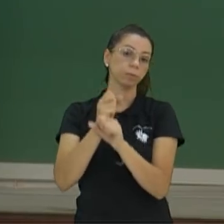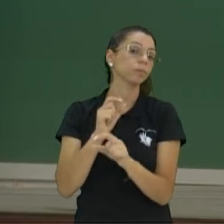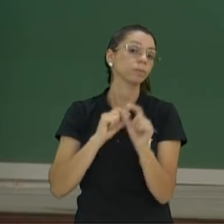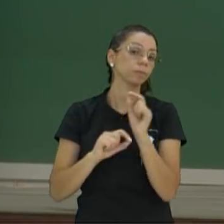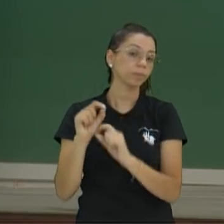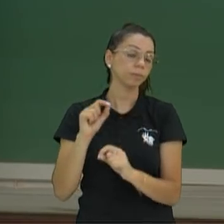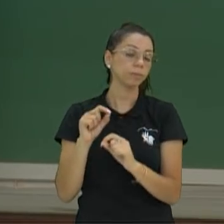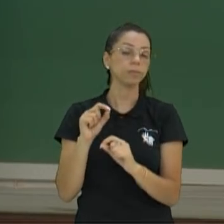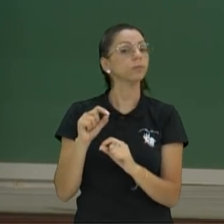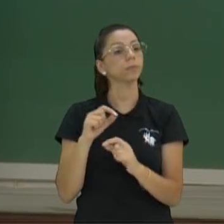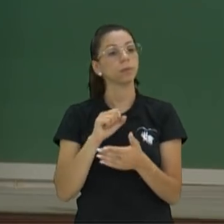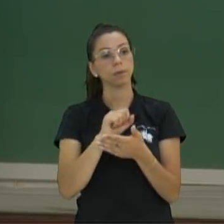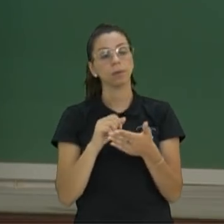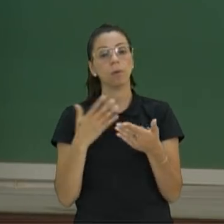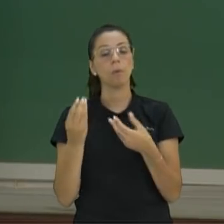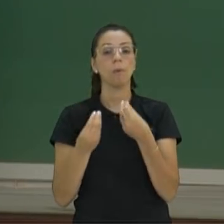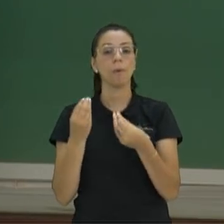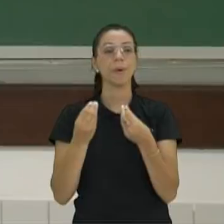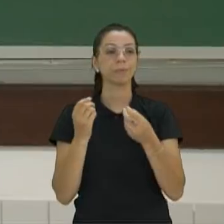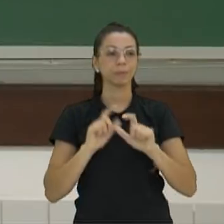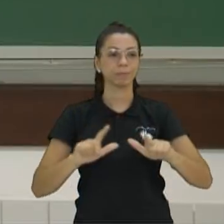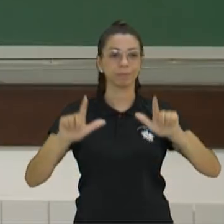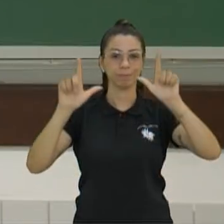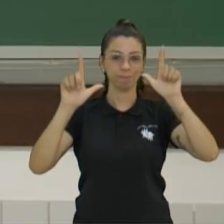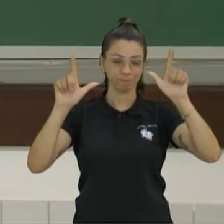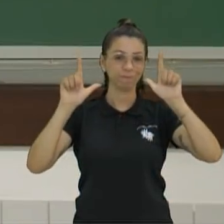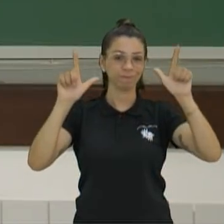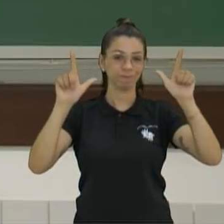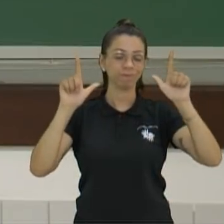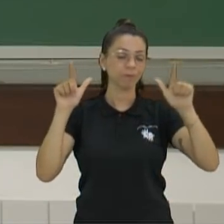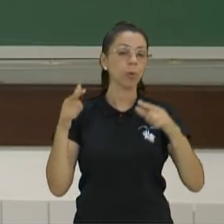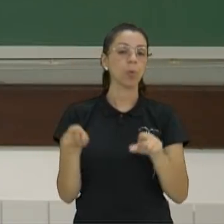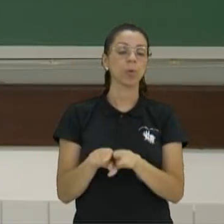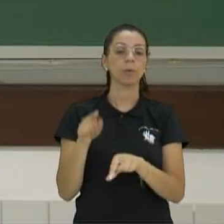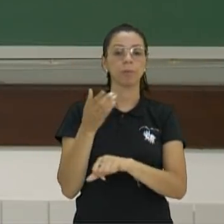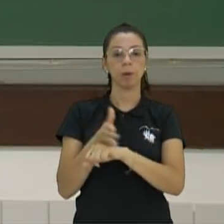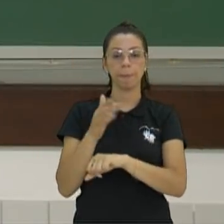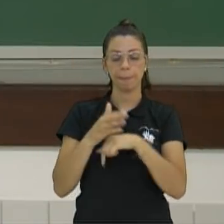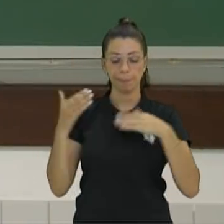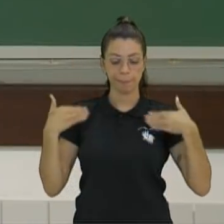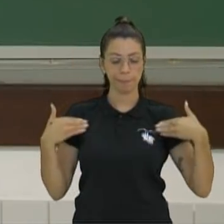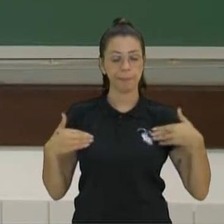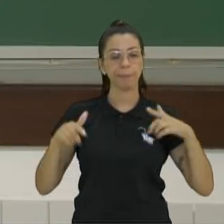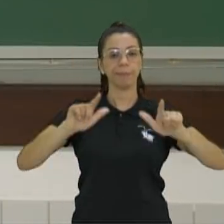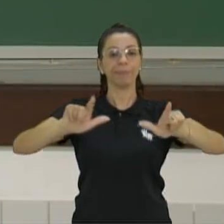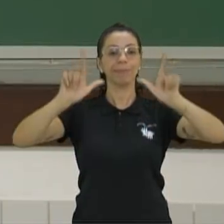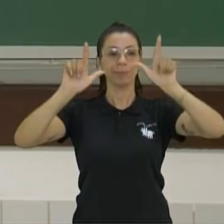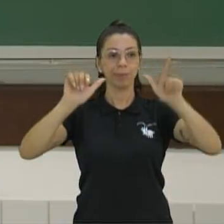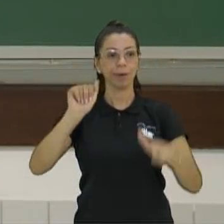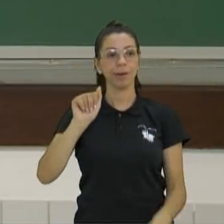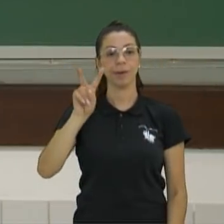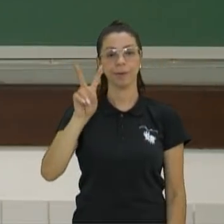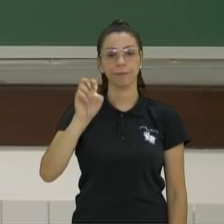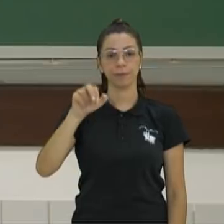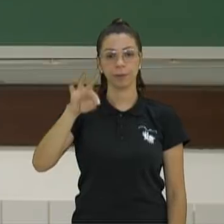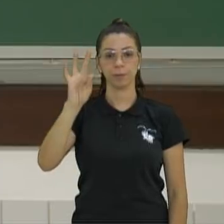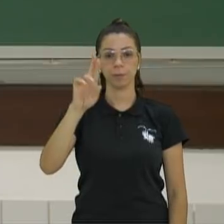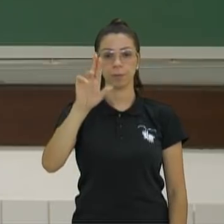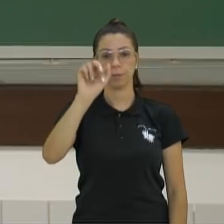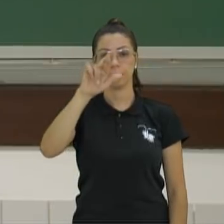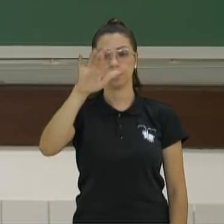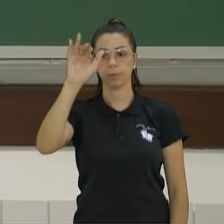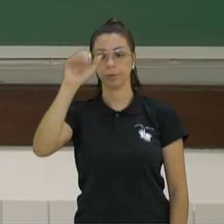nossas atividades de aventura ou as nossas práticas corporais de aventura. E nós aprendemos